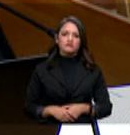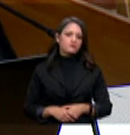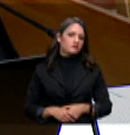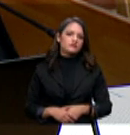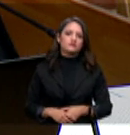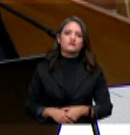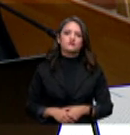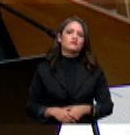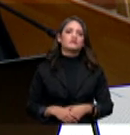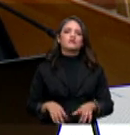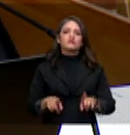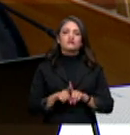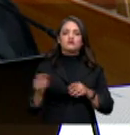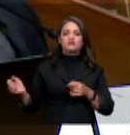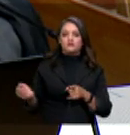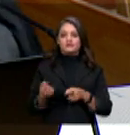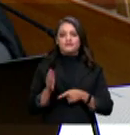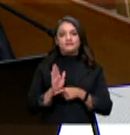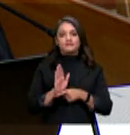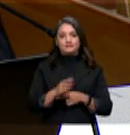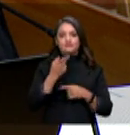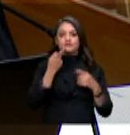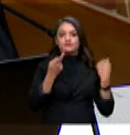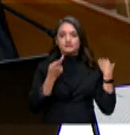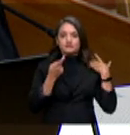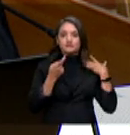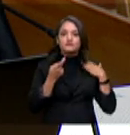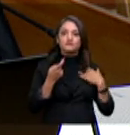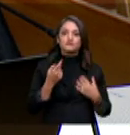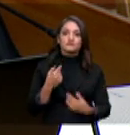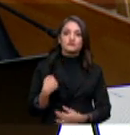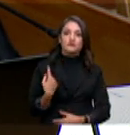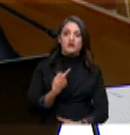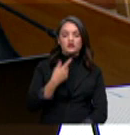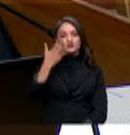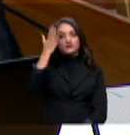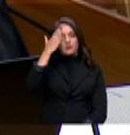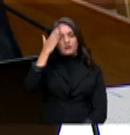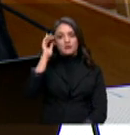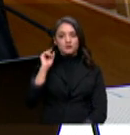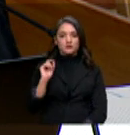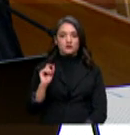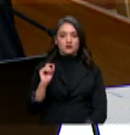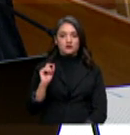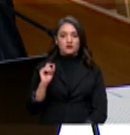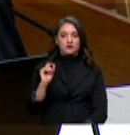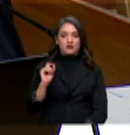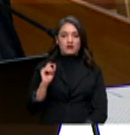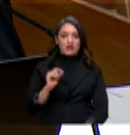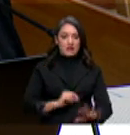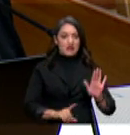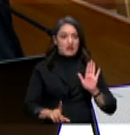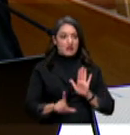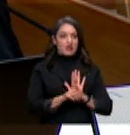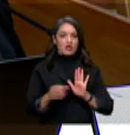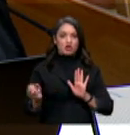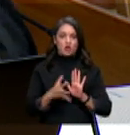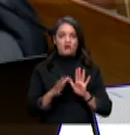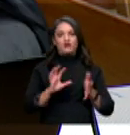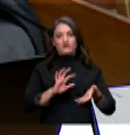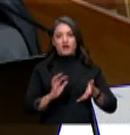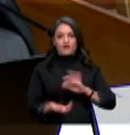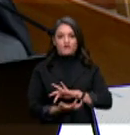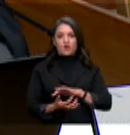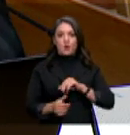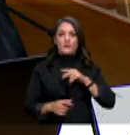processo, inclusive os amicicuris. Sabemos que a nova legislação, a reforma trabalhista,